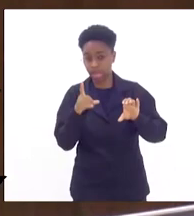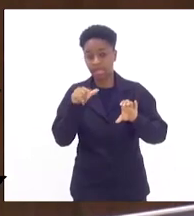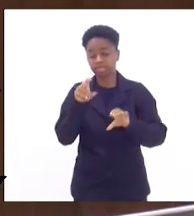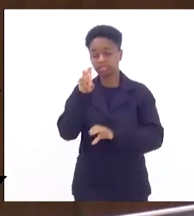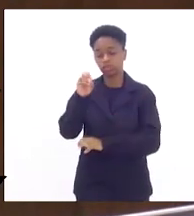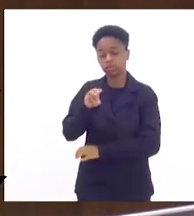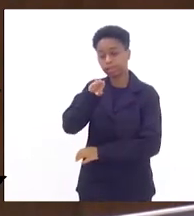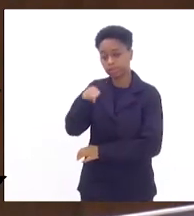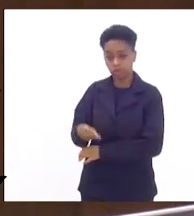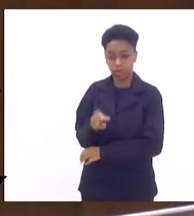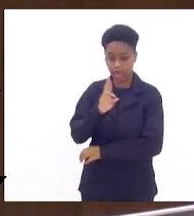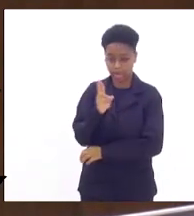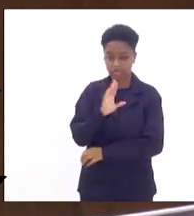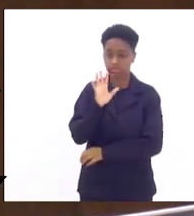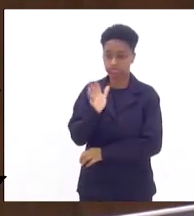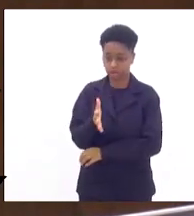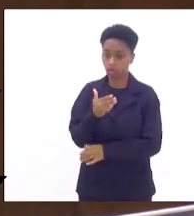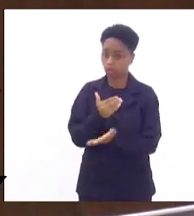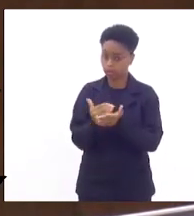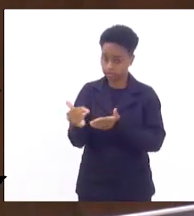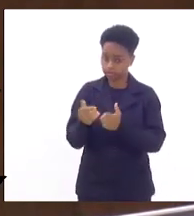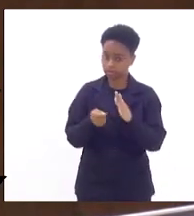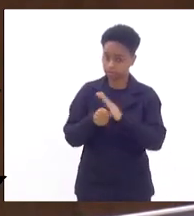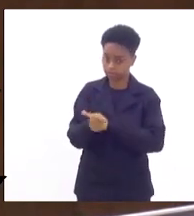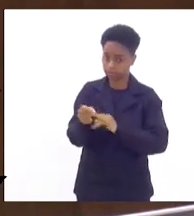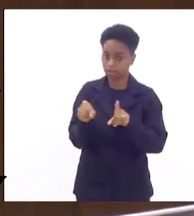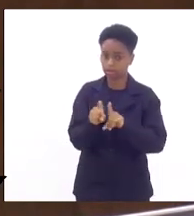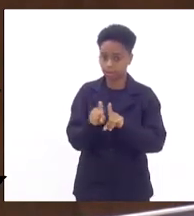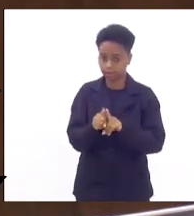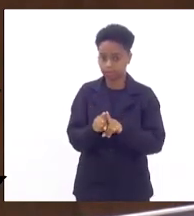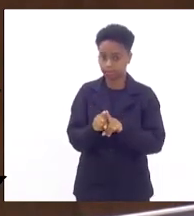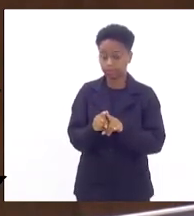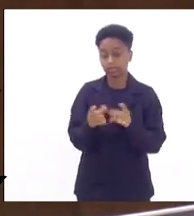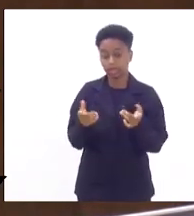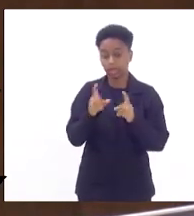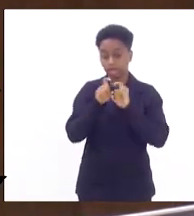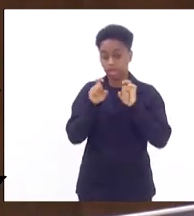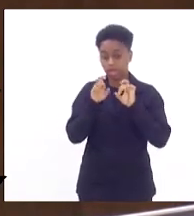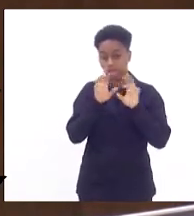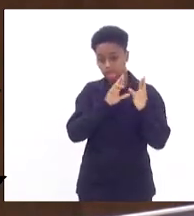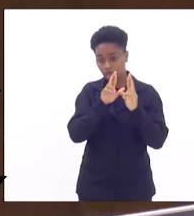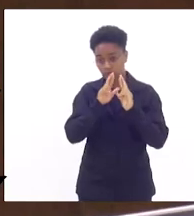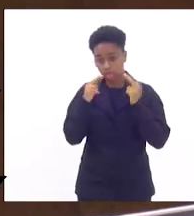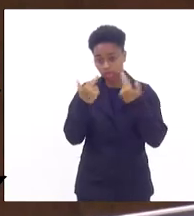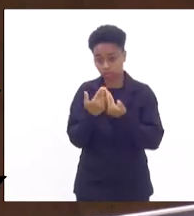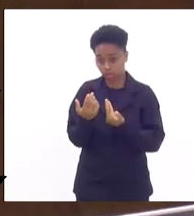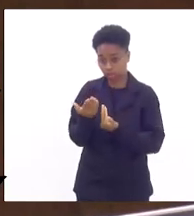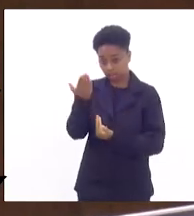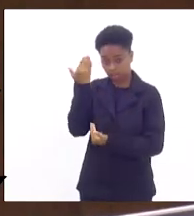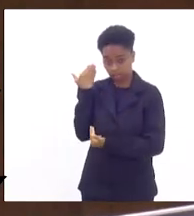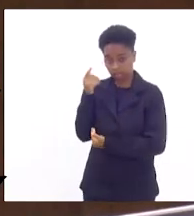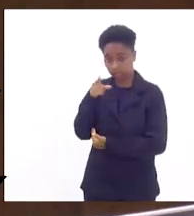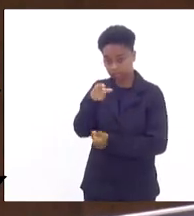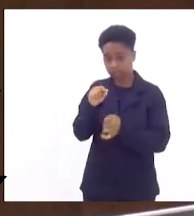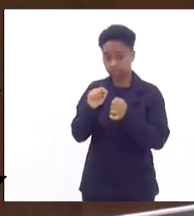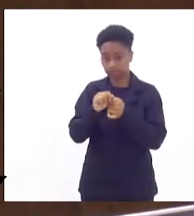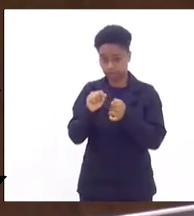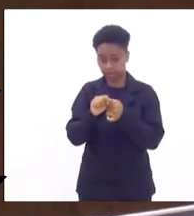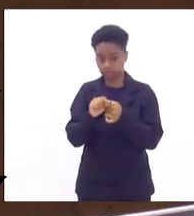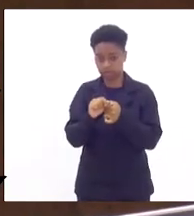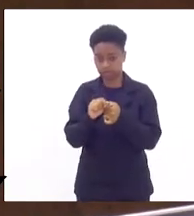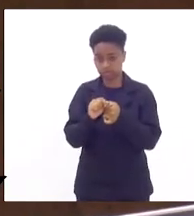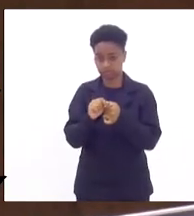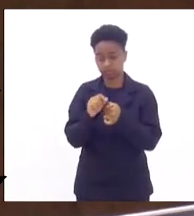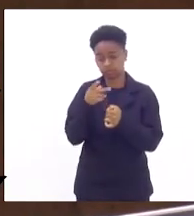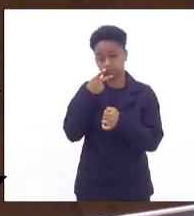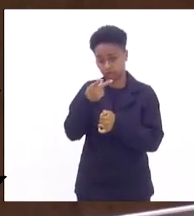R$ 50 milhões, onde nós já começamos, inclusive, a investir. Na última reunião nossa, na que o senhor fez menção,